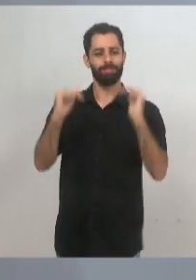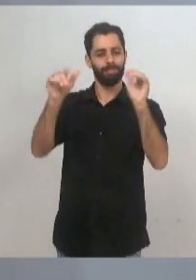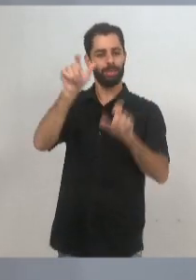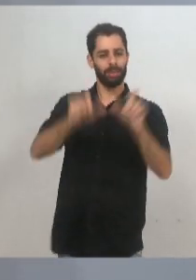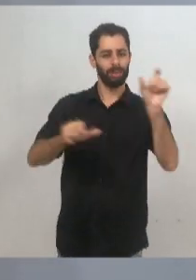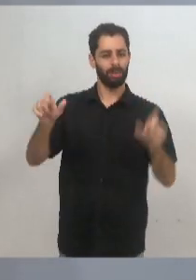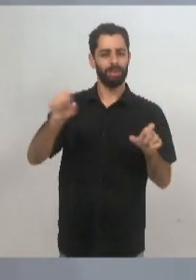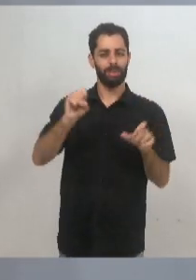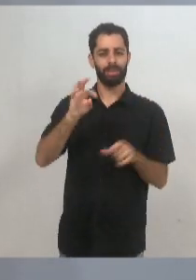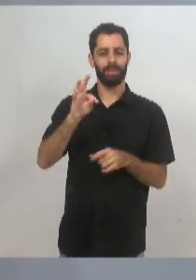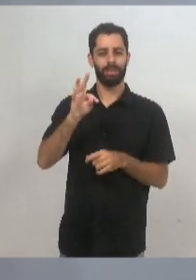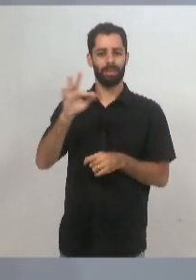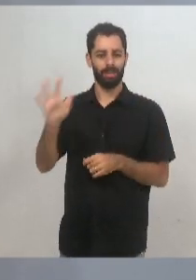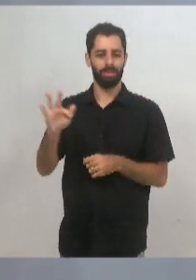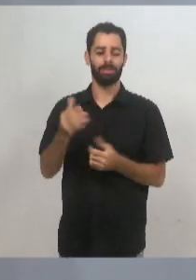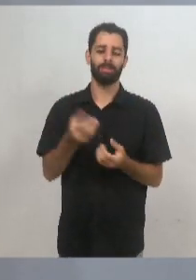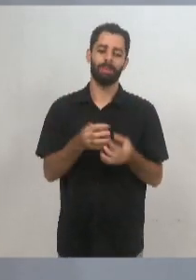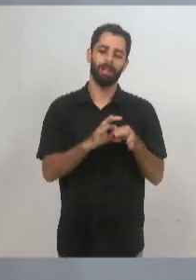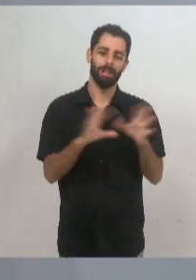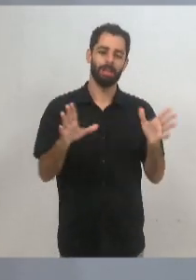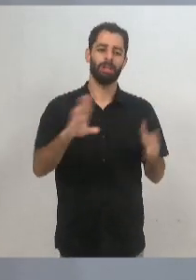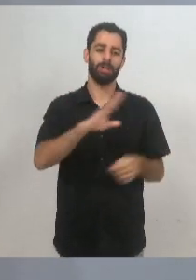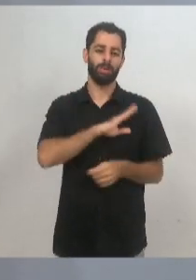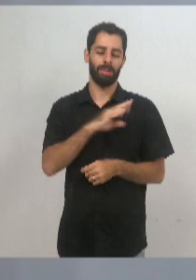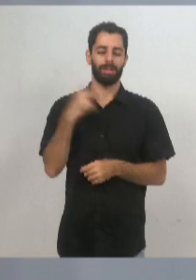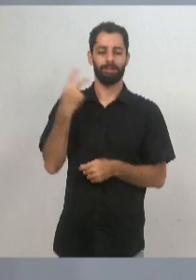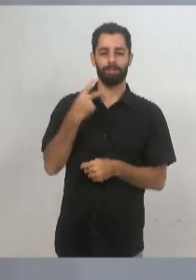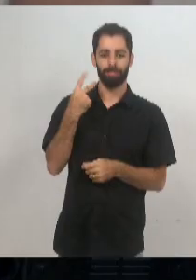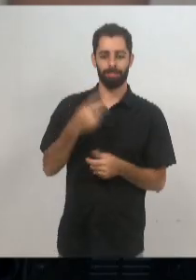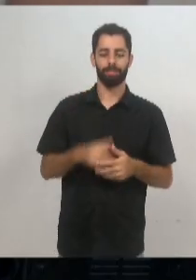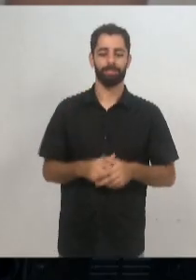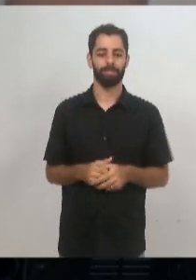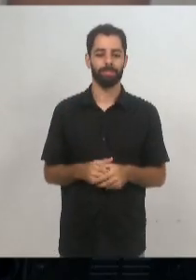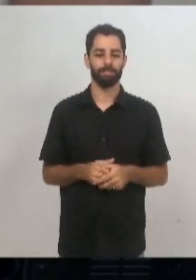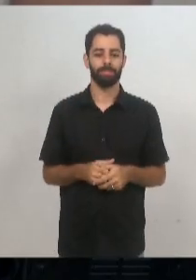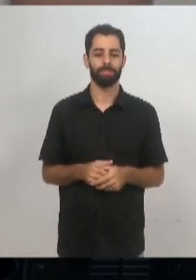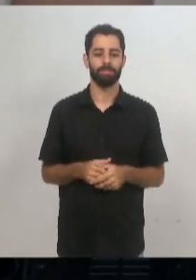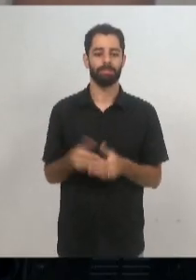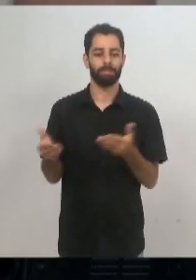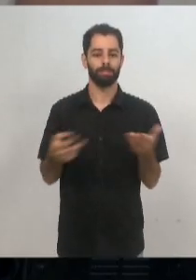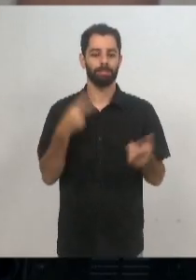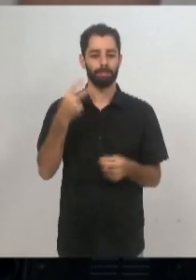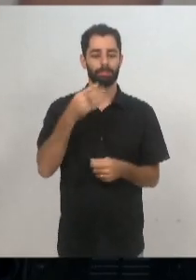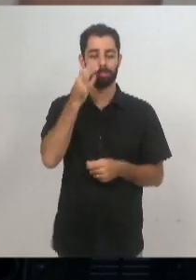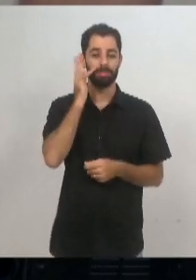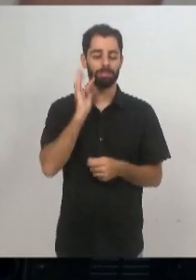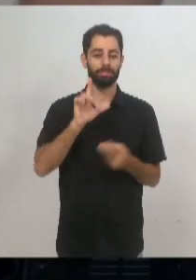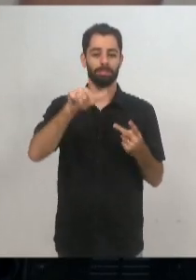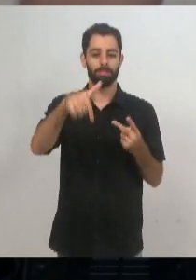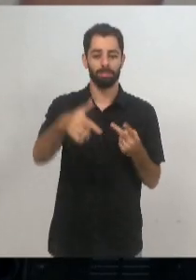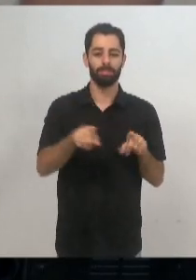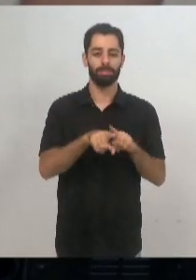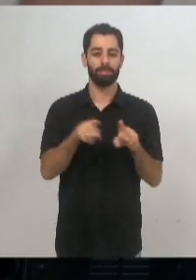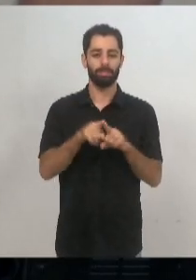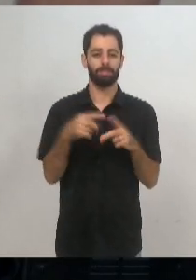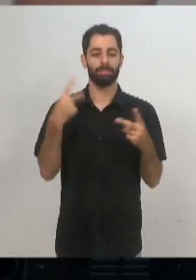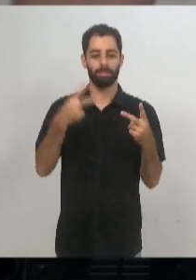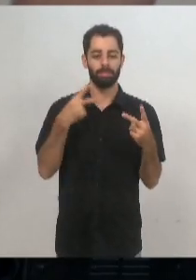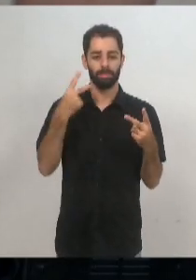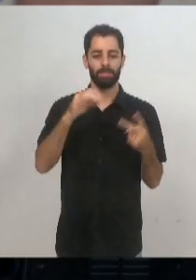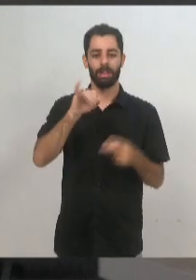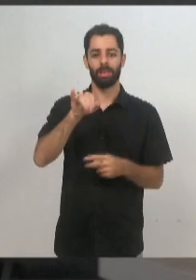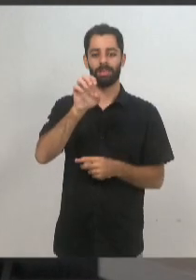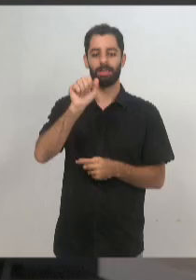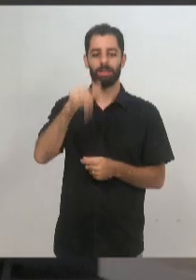Eu concedo a parte aos meus colegas, vereador. Ouço em a parte o vereador Flavinho e, na sequência, também o vereador Jean